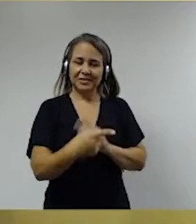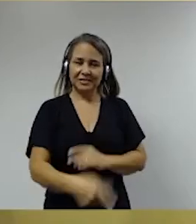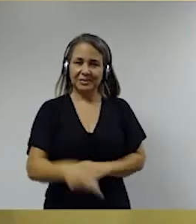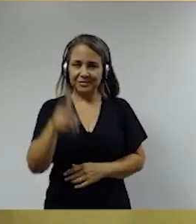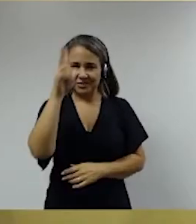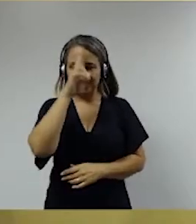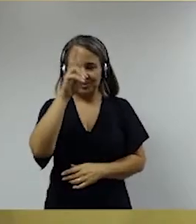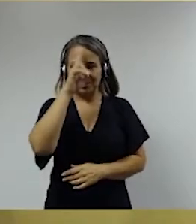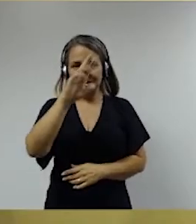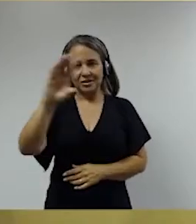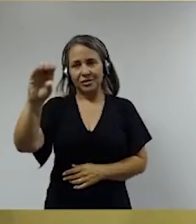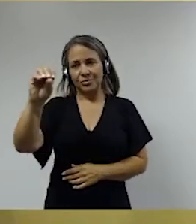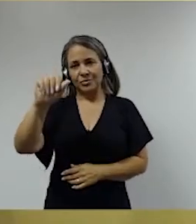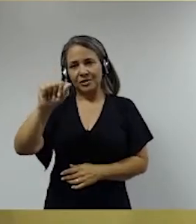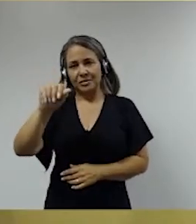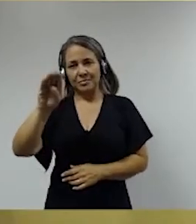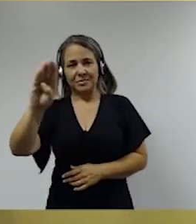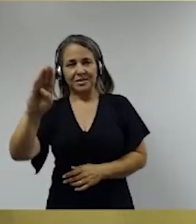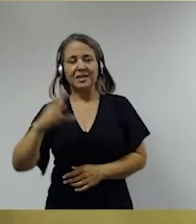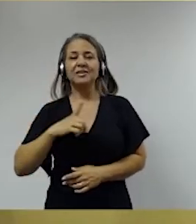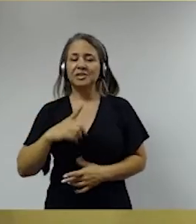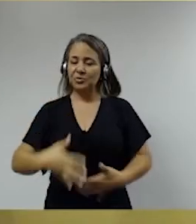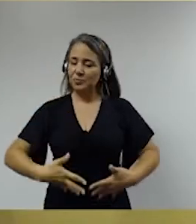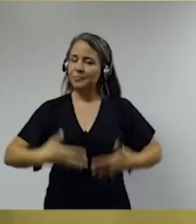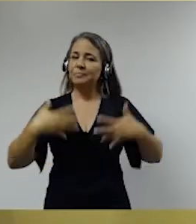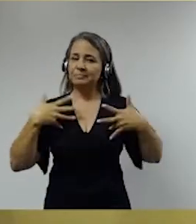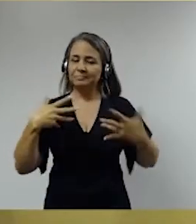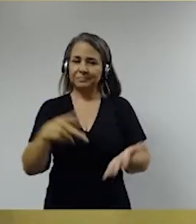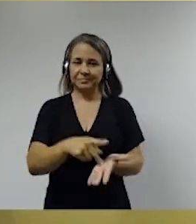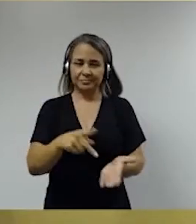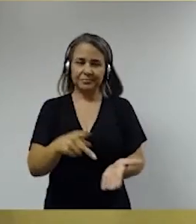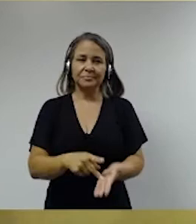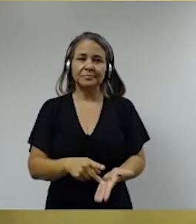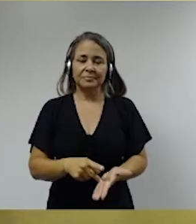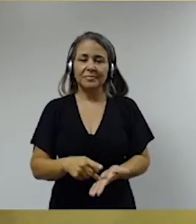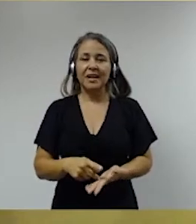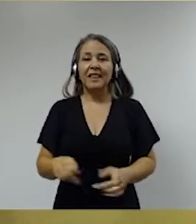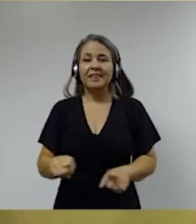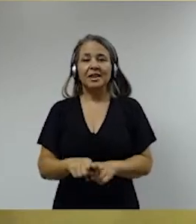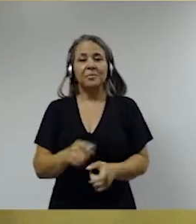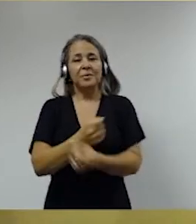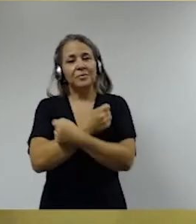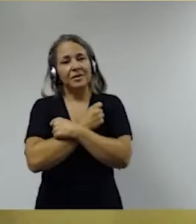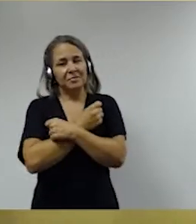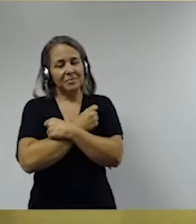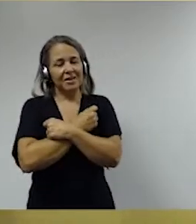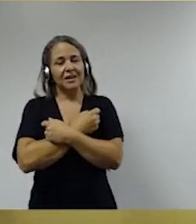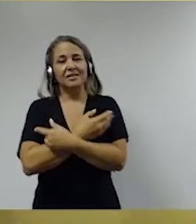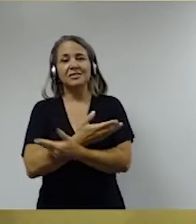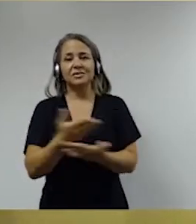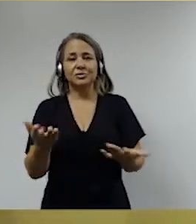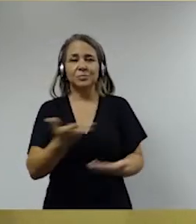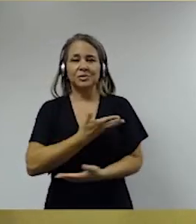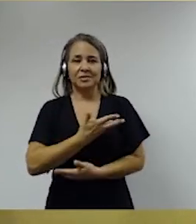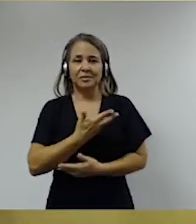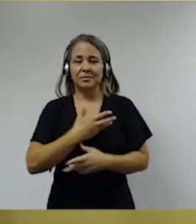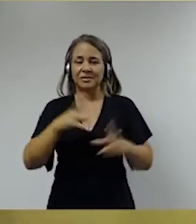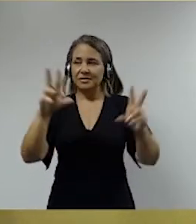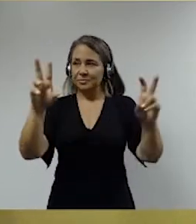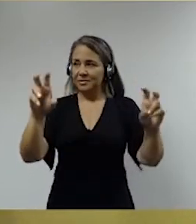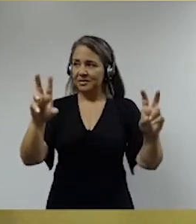história da OAB e isso muito me orgulha, né? Quero deixar também um abraço, se me permitirem os meus colegas de